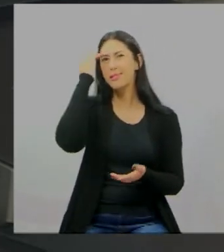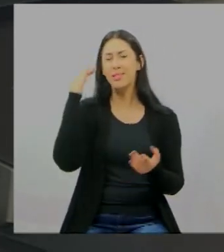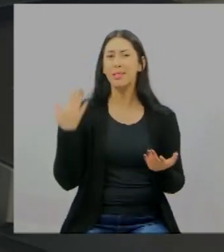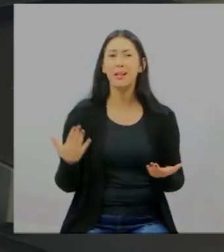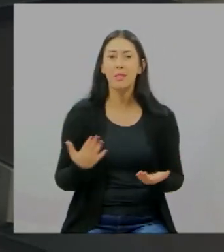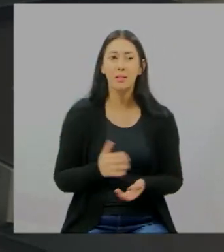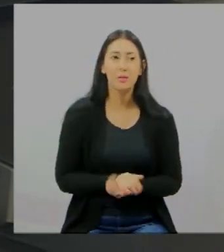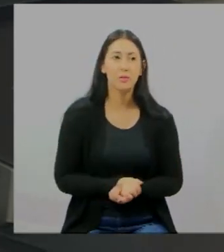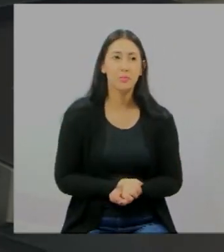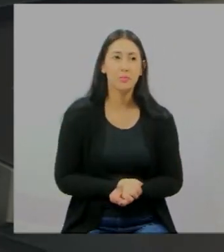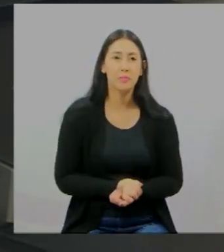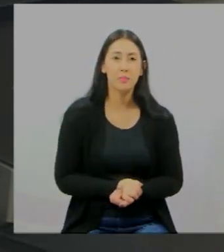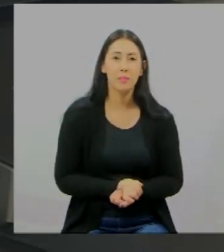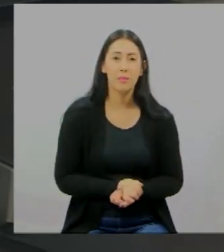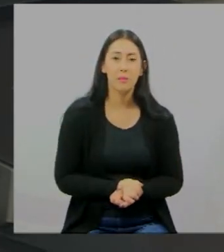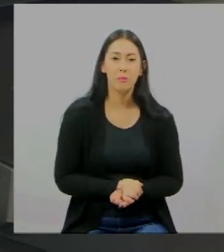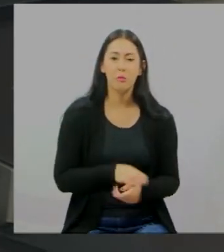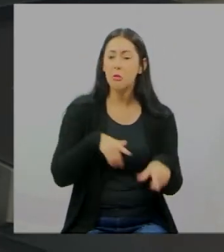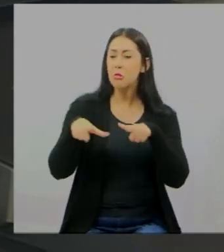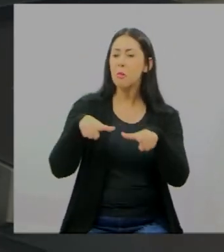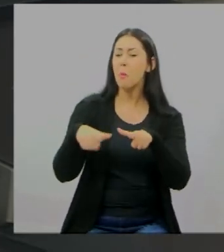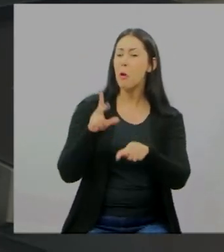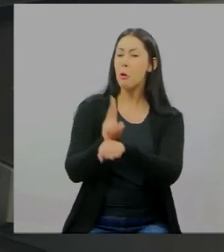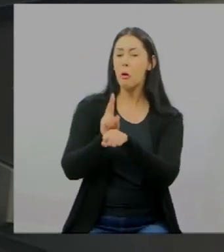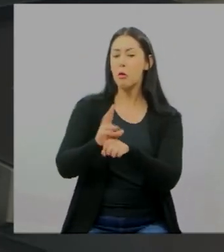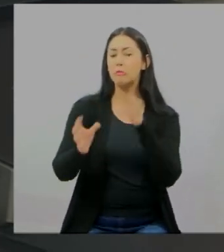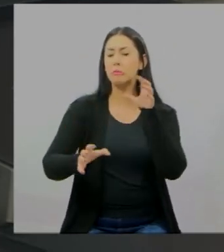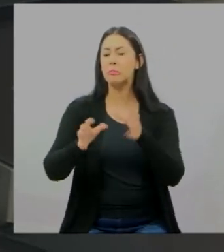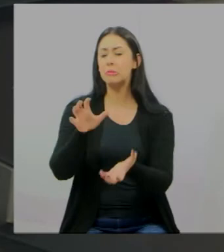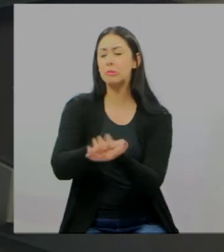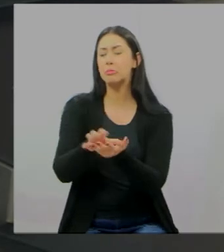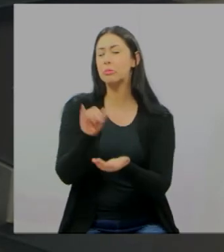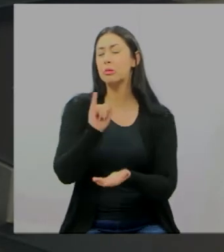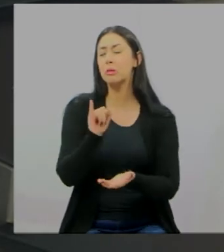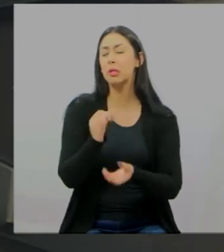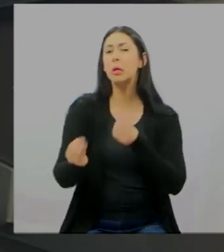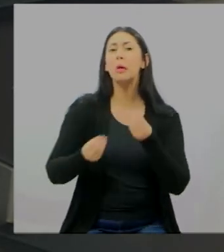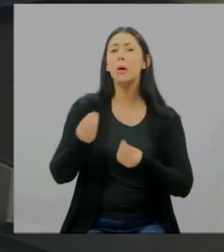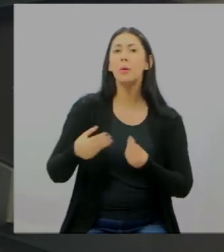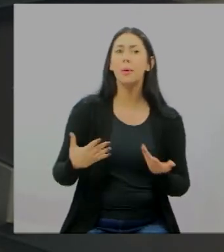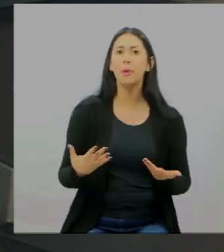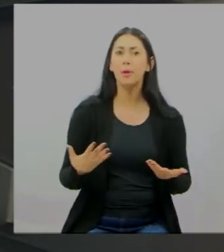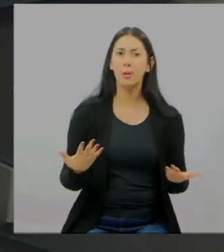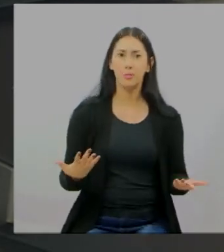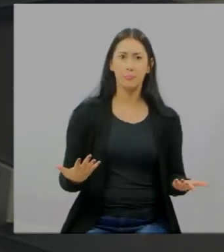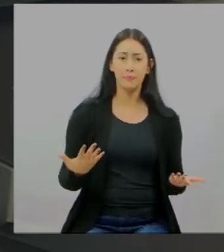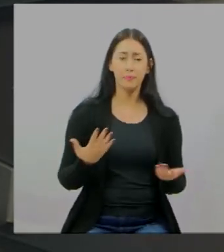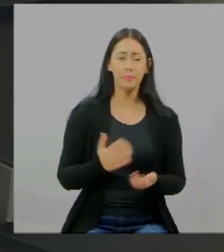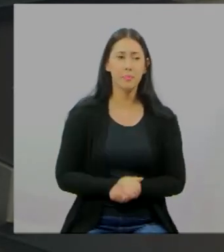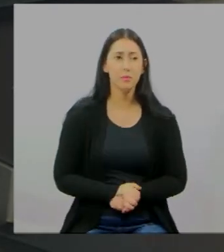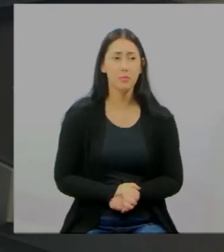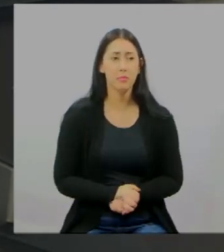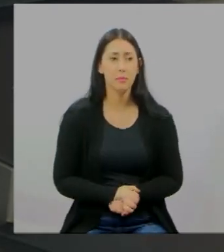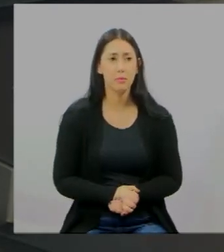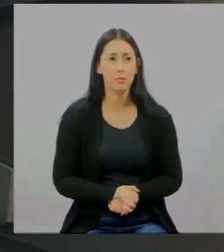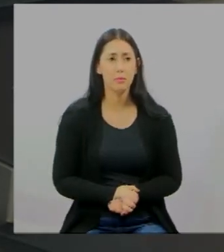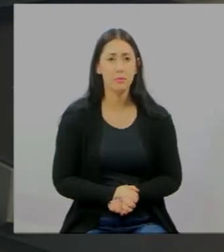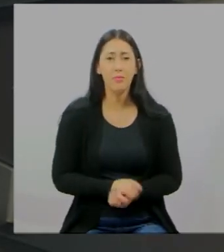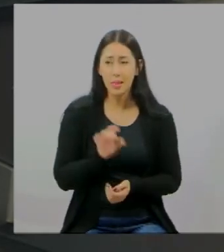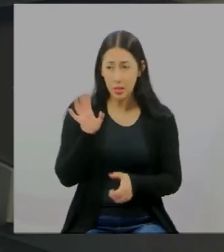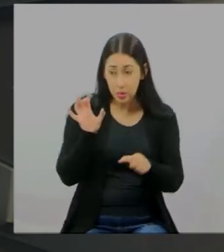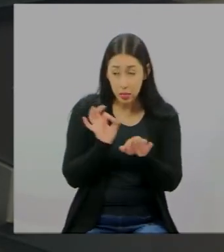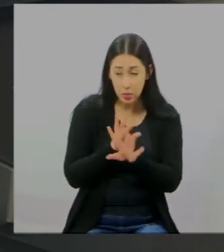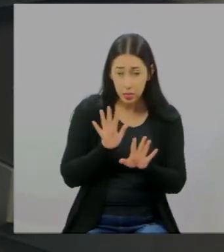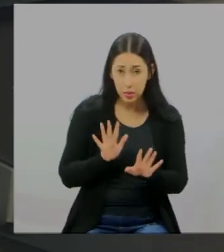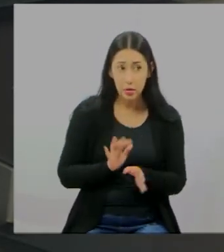forma de gestor é essa? Poxa, gente, o que é isso? Outra coisa, só para finalizar,